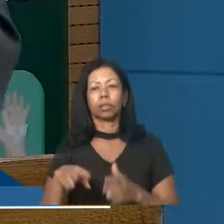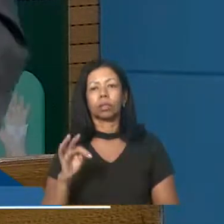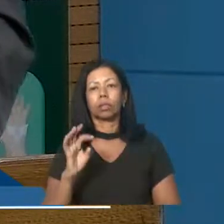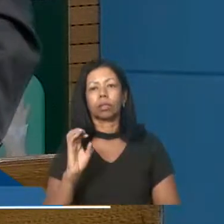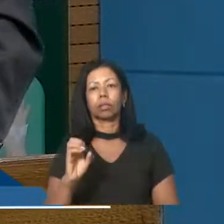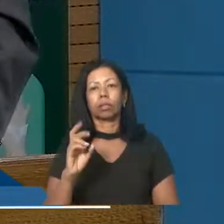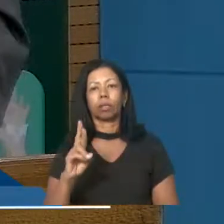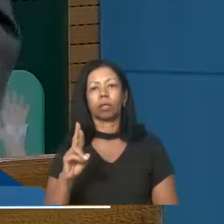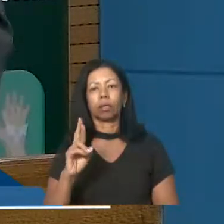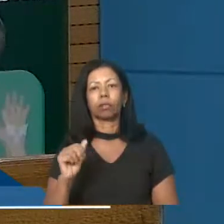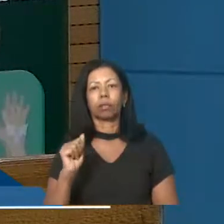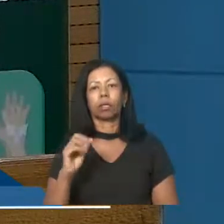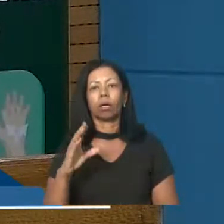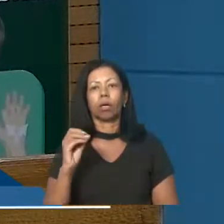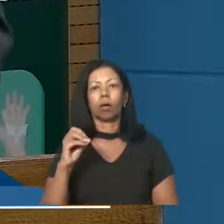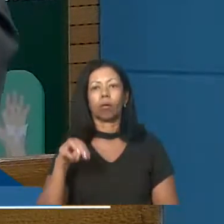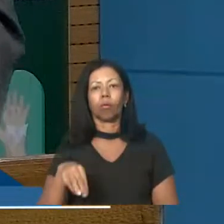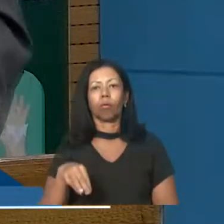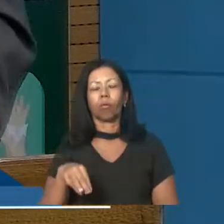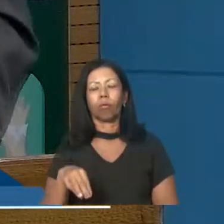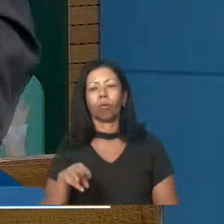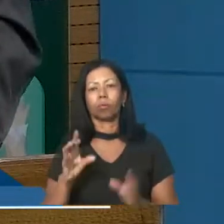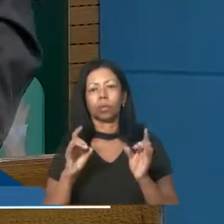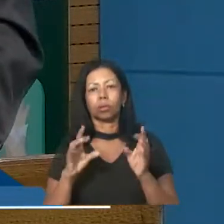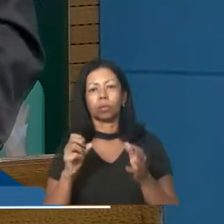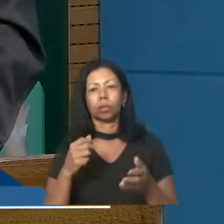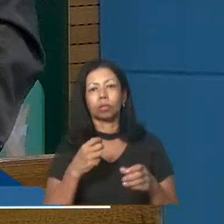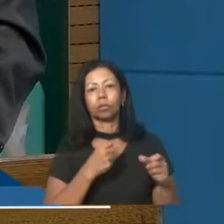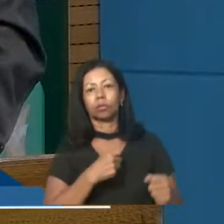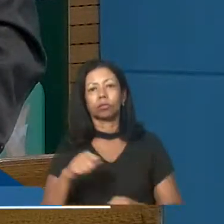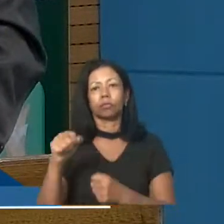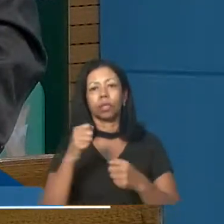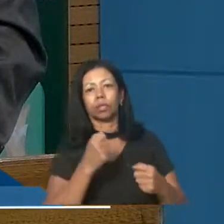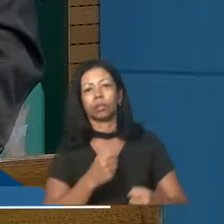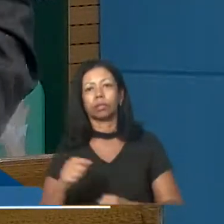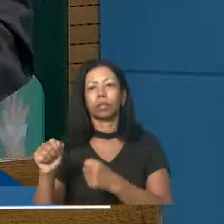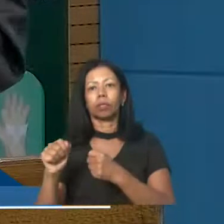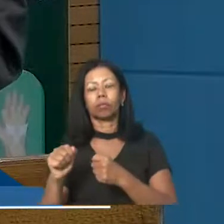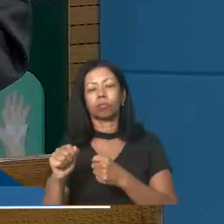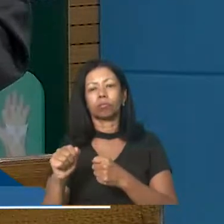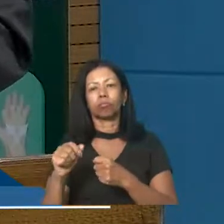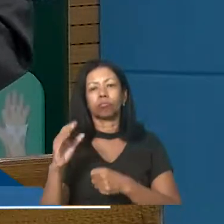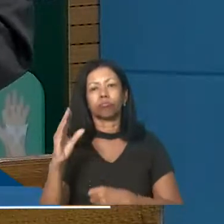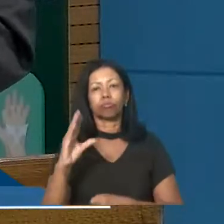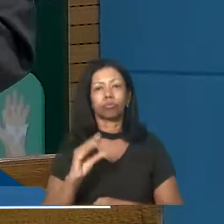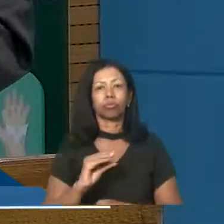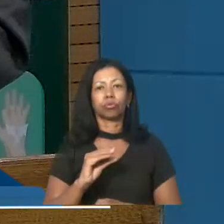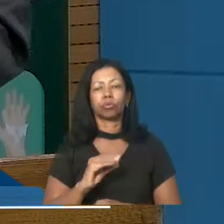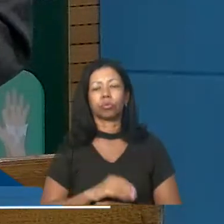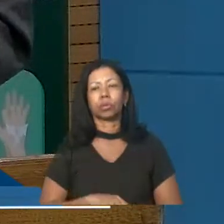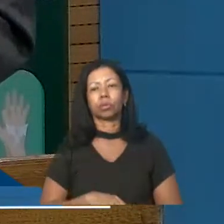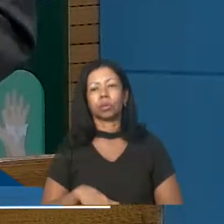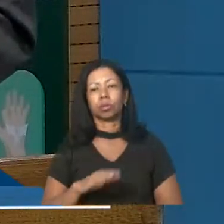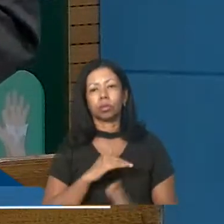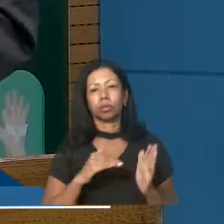Terracom, especificamente de varrição, foi reduzido de